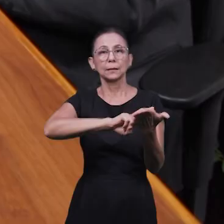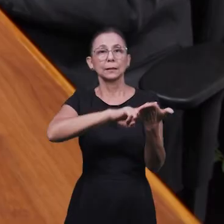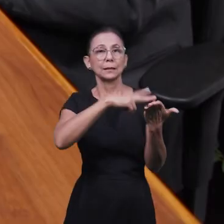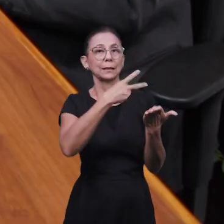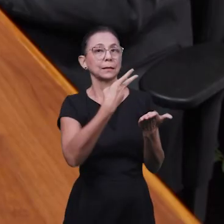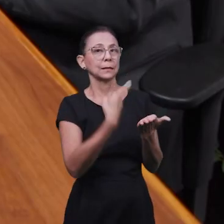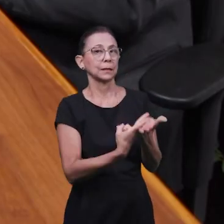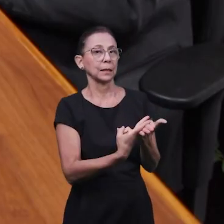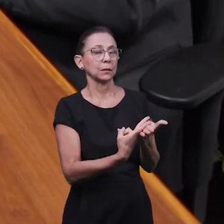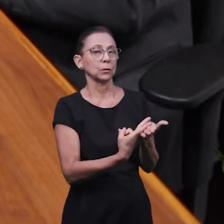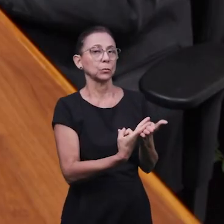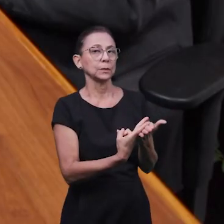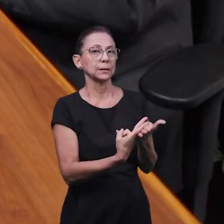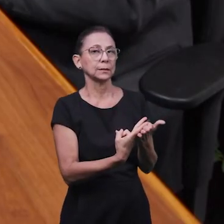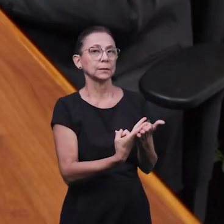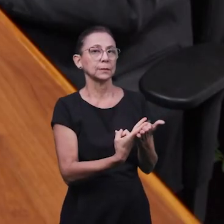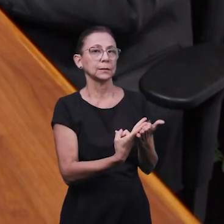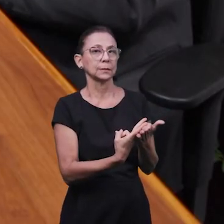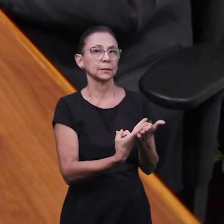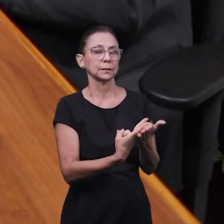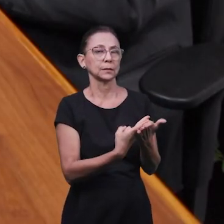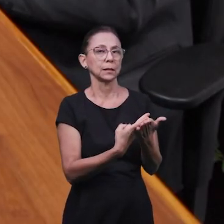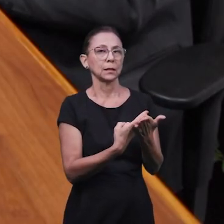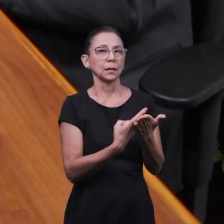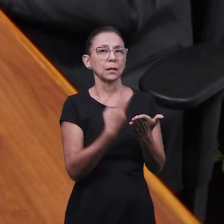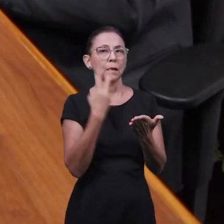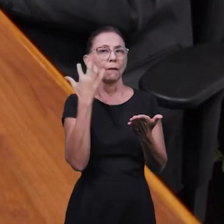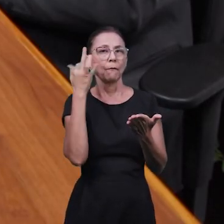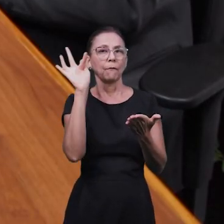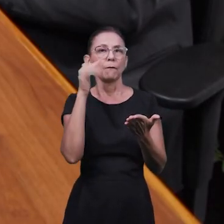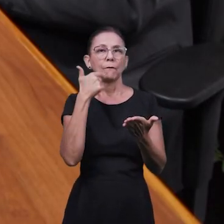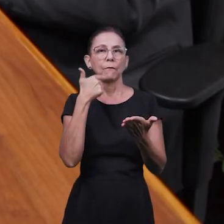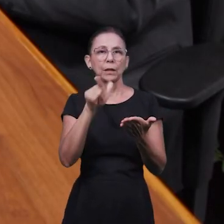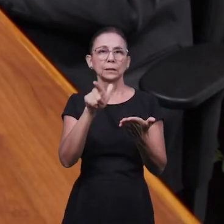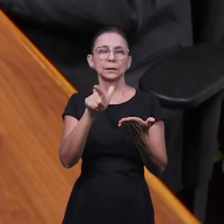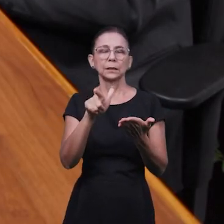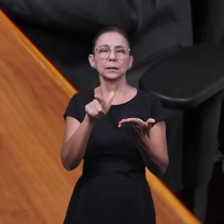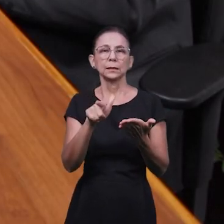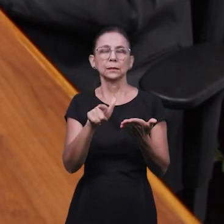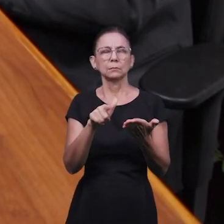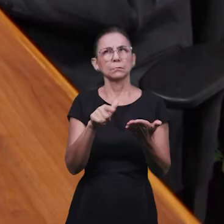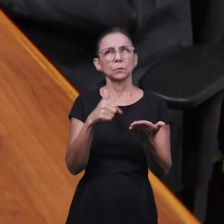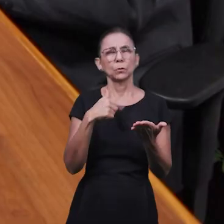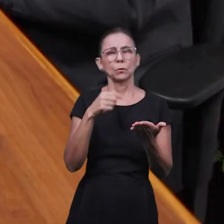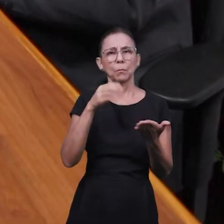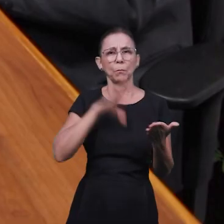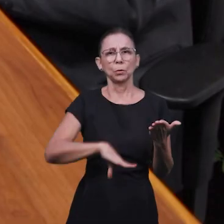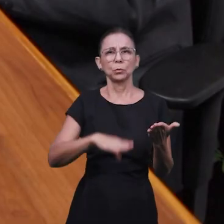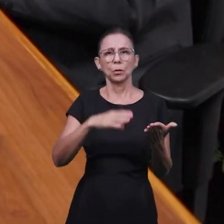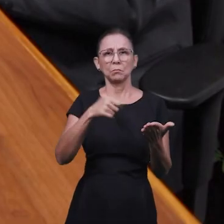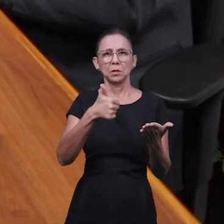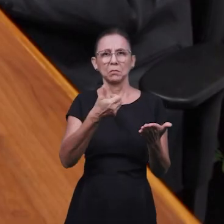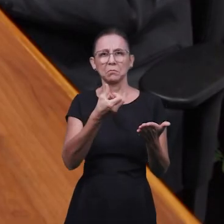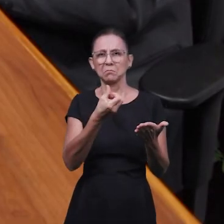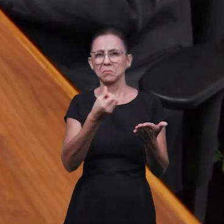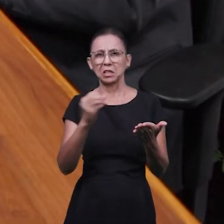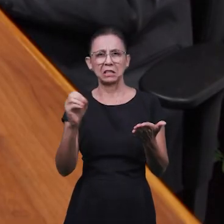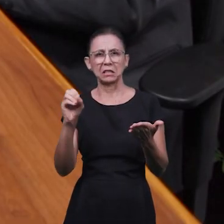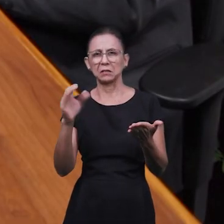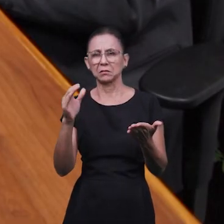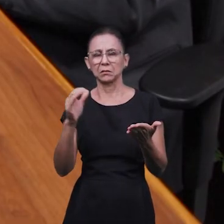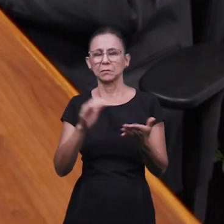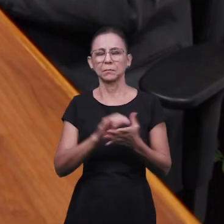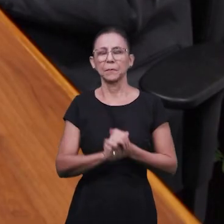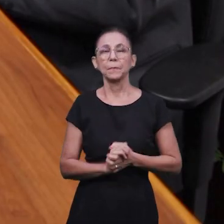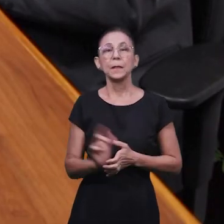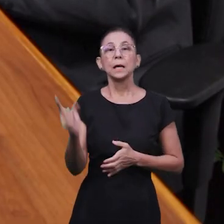ser traduzida logo em seguida, em francês. O nosso em português foi 1600 e pouco. E aí todos vão ter acesso